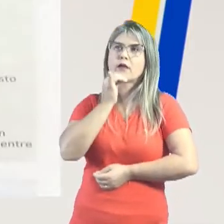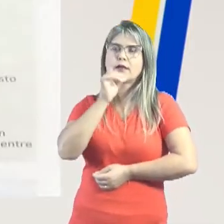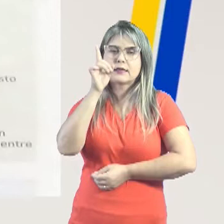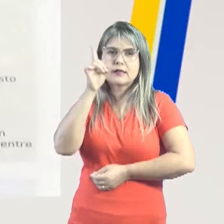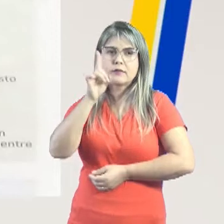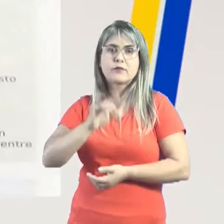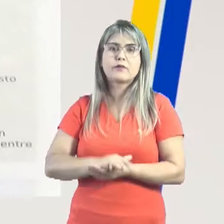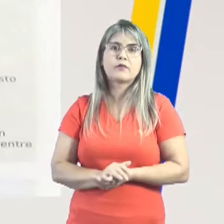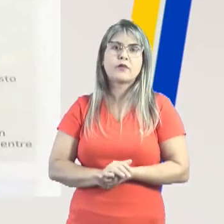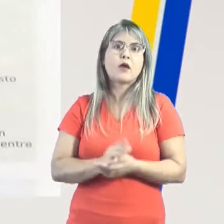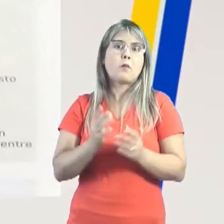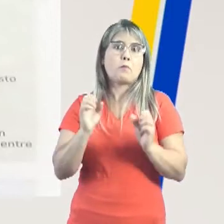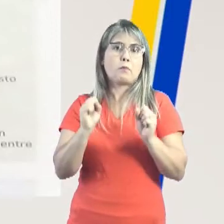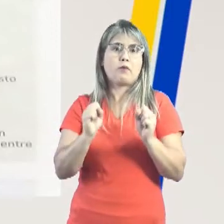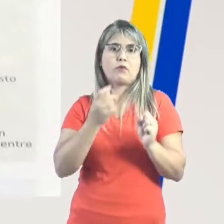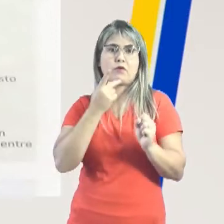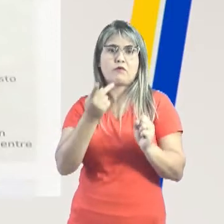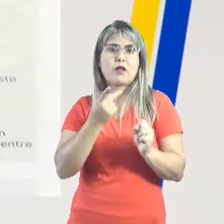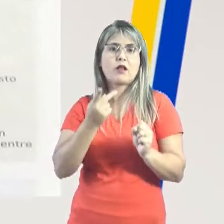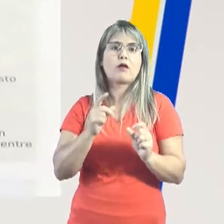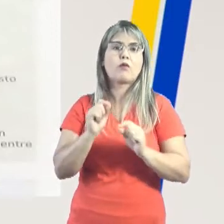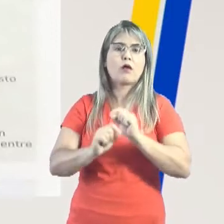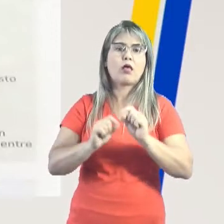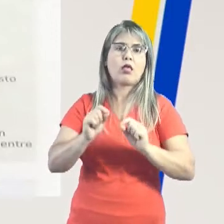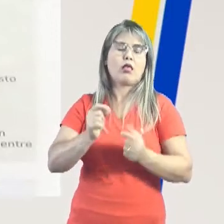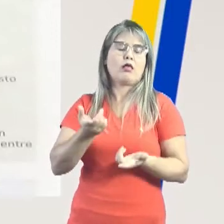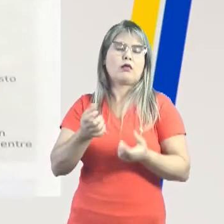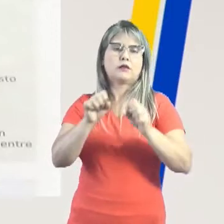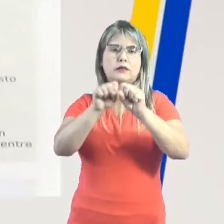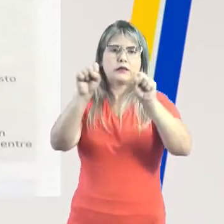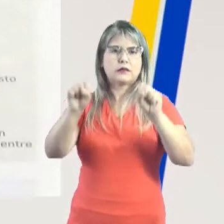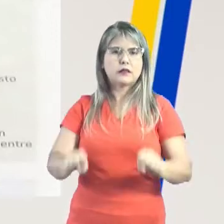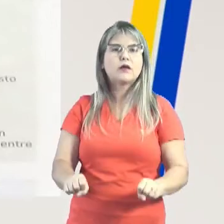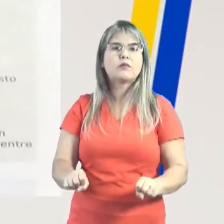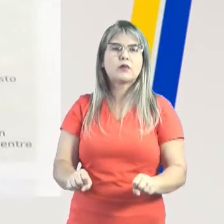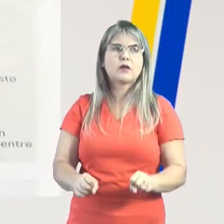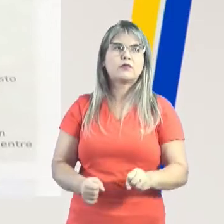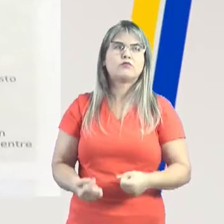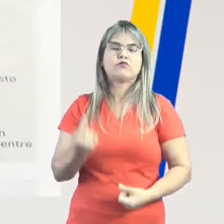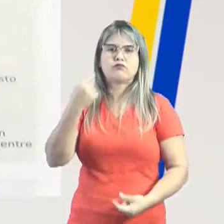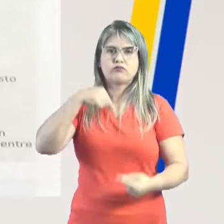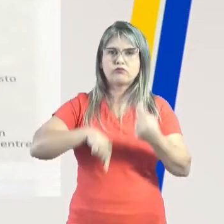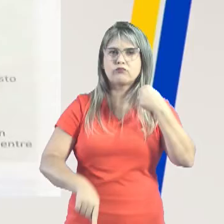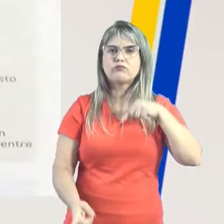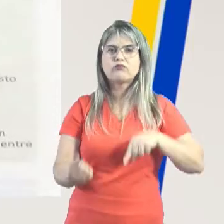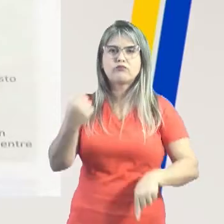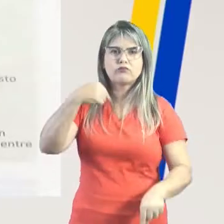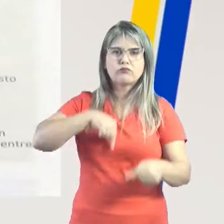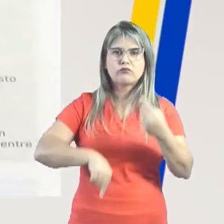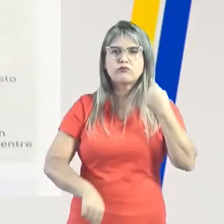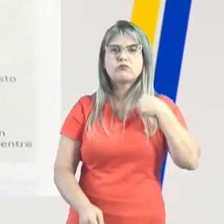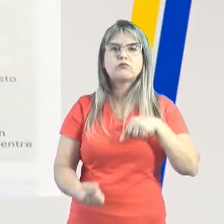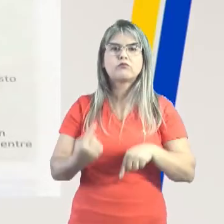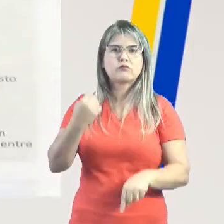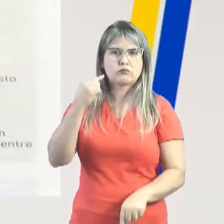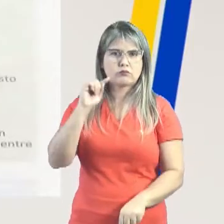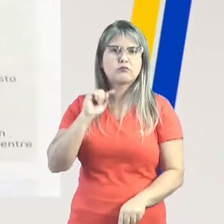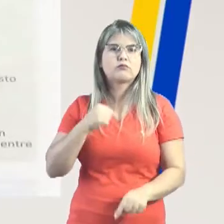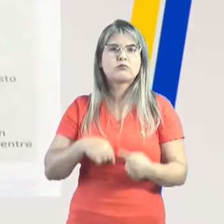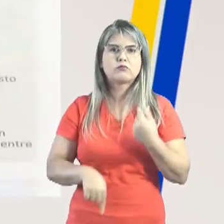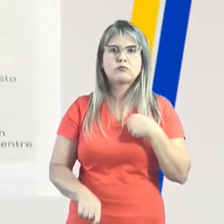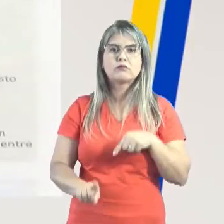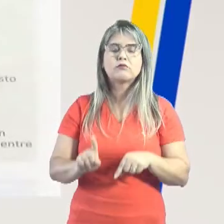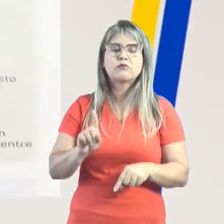viu? Aqui nós percebemos as ramificações ao longo do corpo do indivíduo, onde